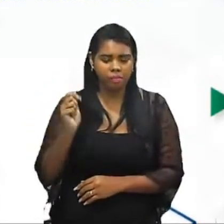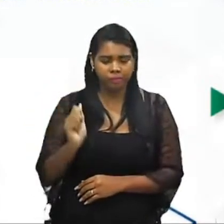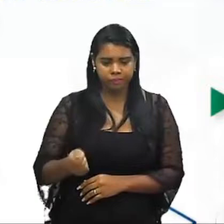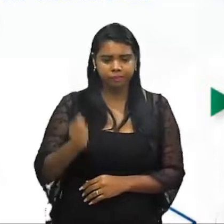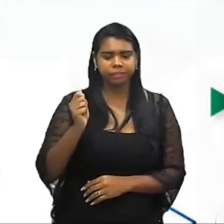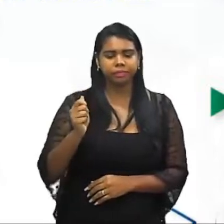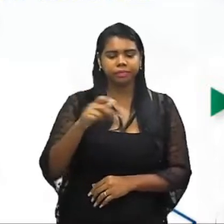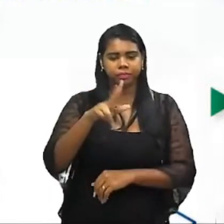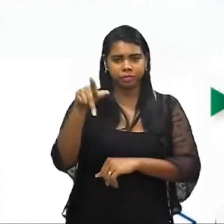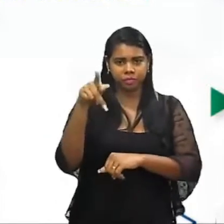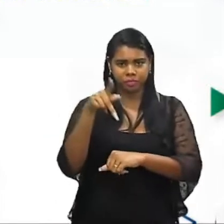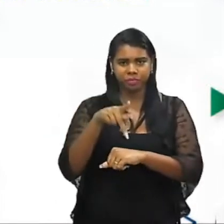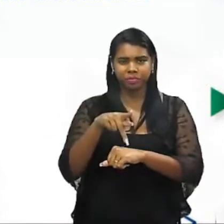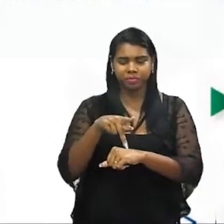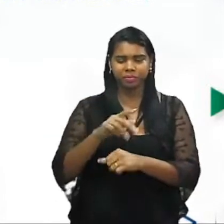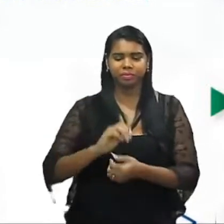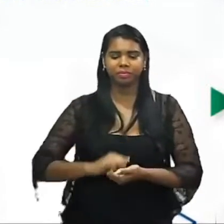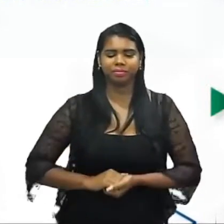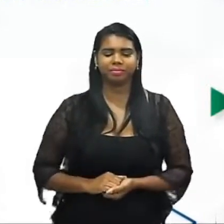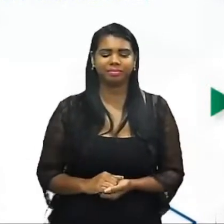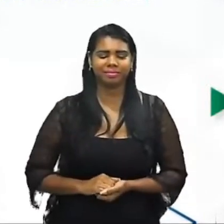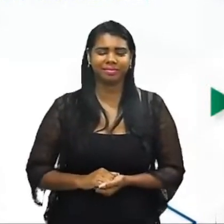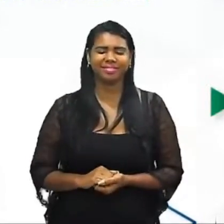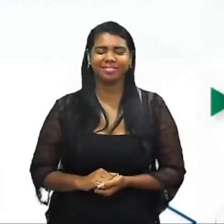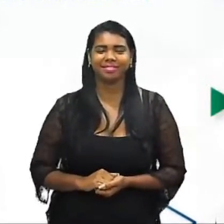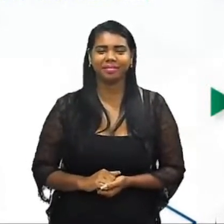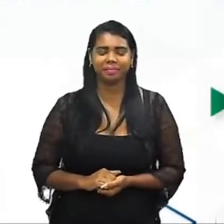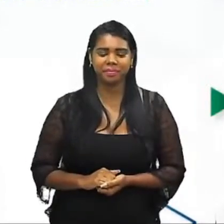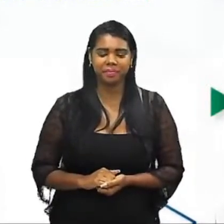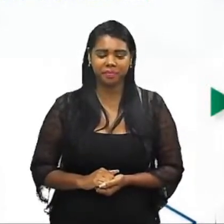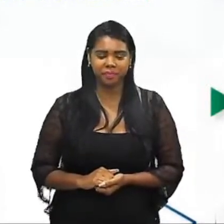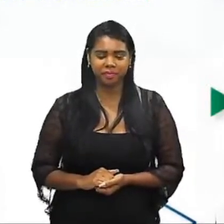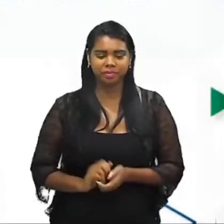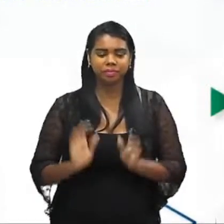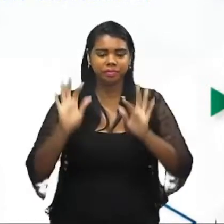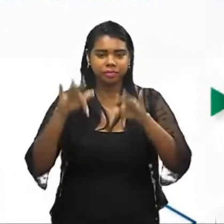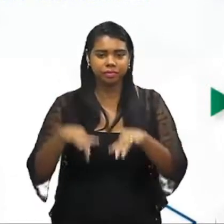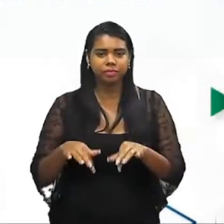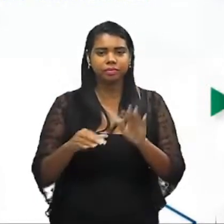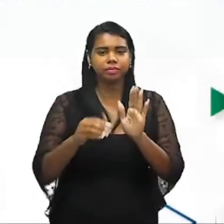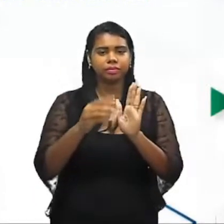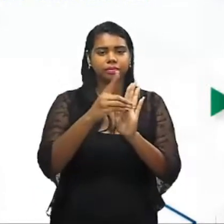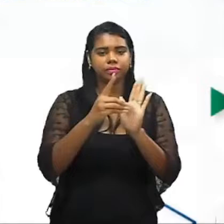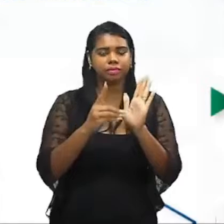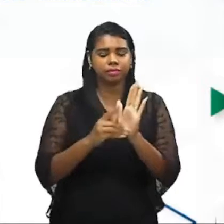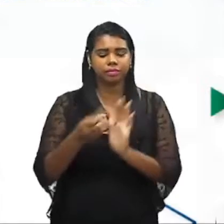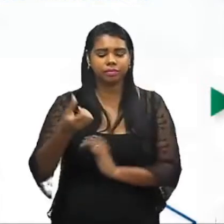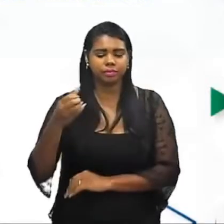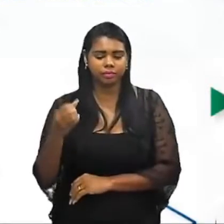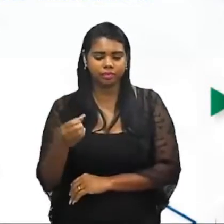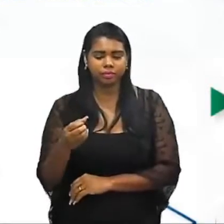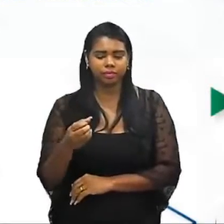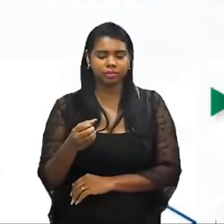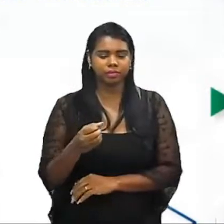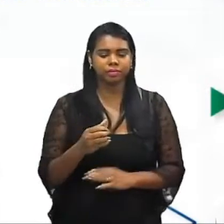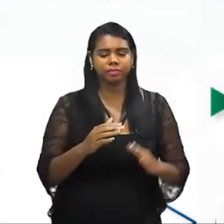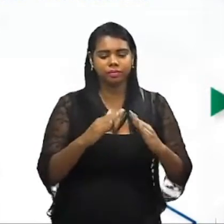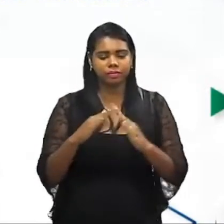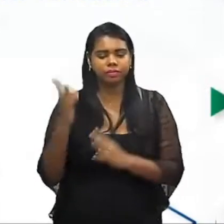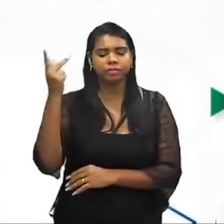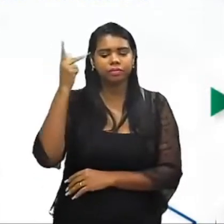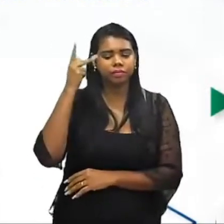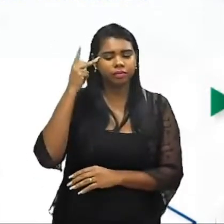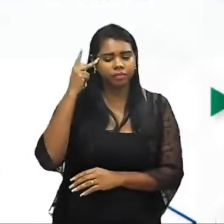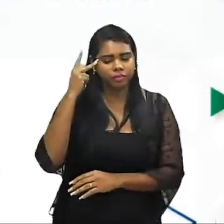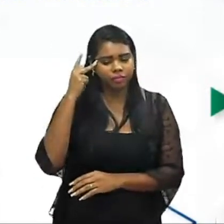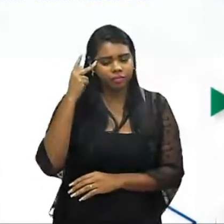redemocratização do país. Não erra a palavra, professora. Então, no fim da década de 60, ele morou em São Paulo e na década de 70,